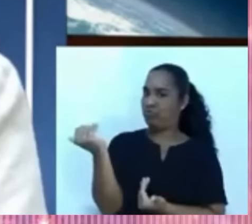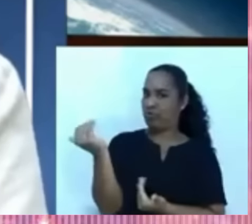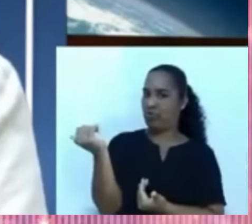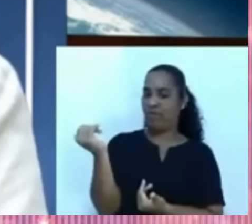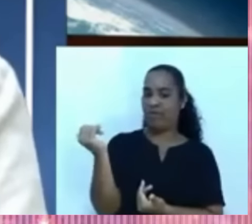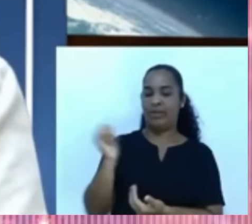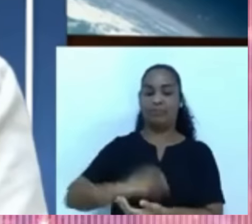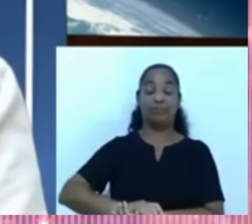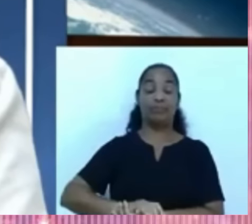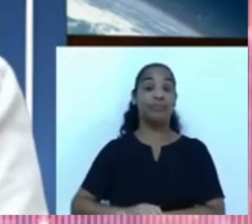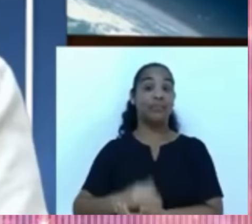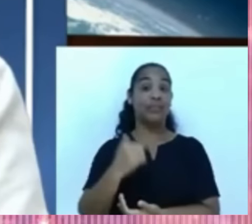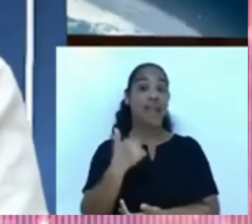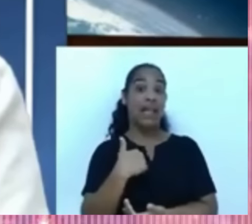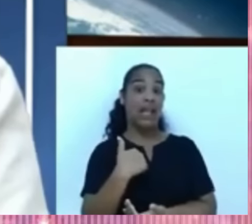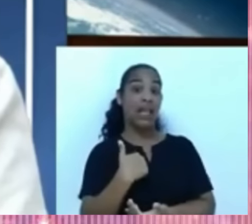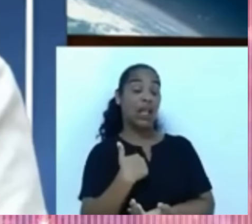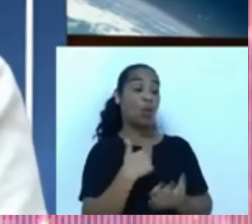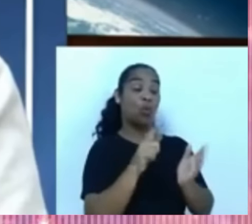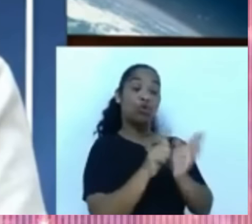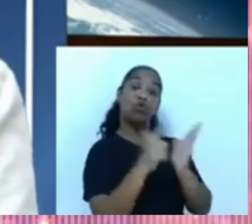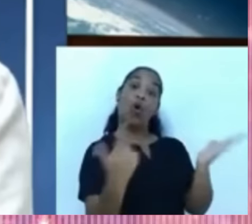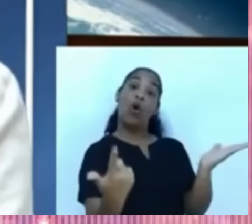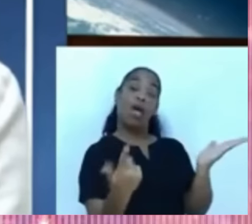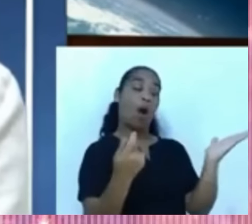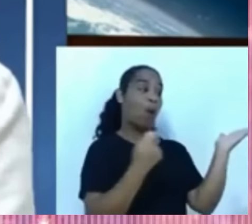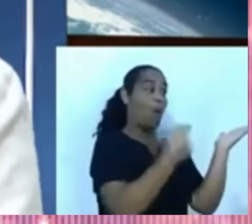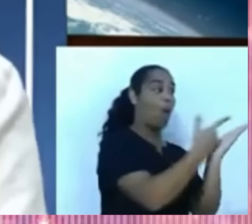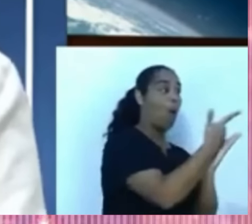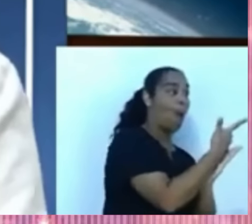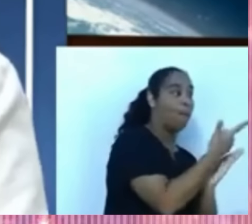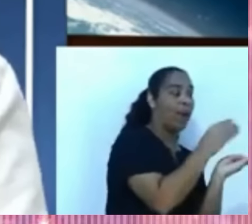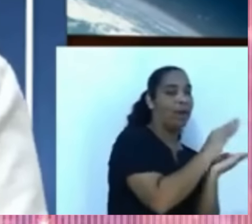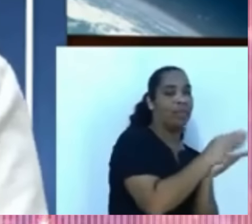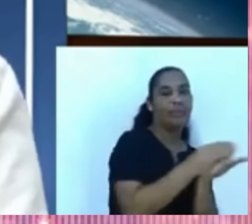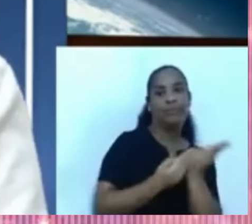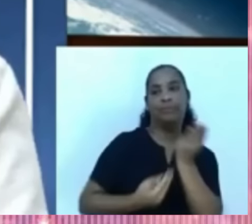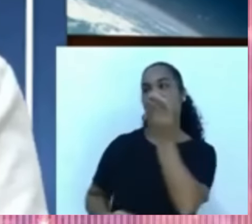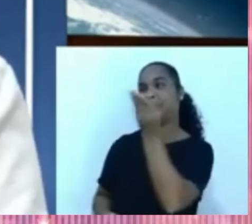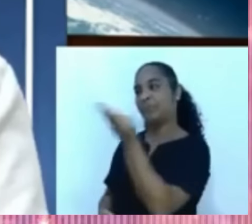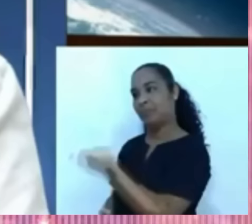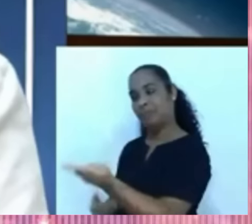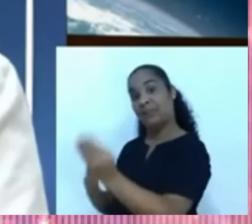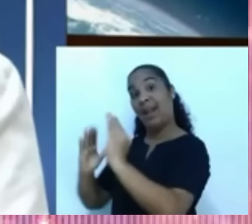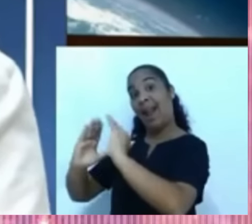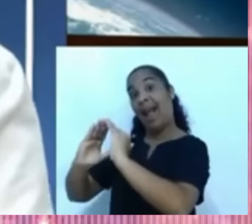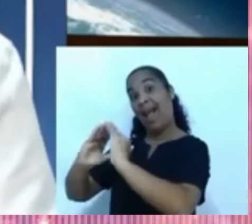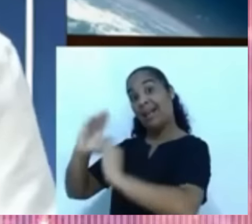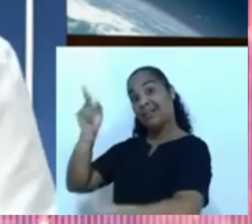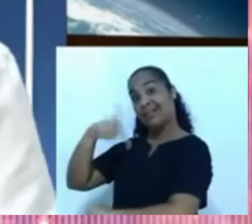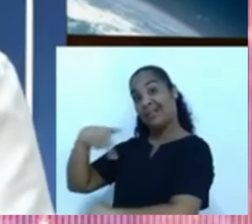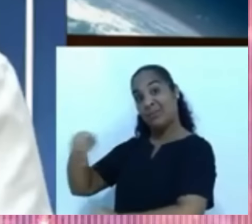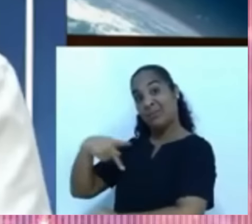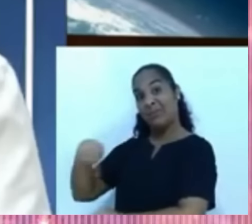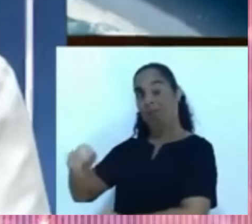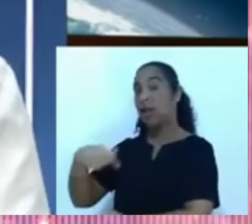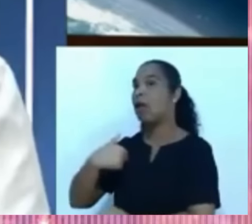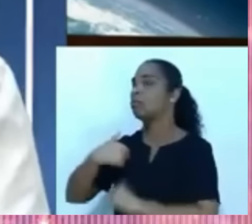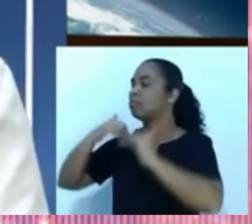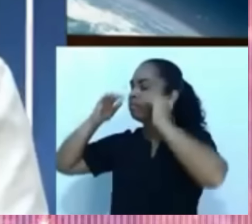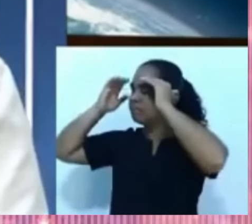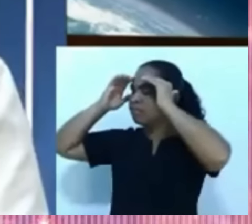eu quem comprava o seu jornal diário para levar à casa da minha professora respeitava